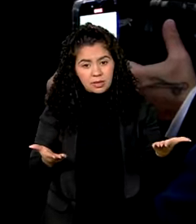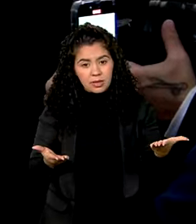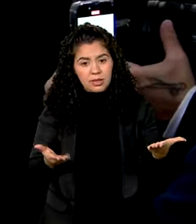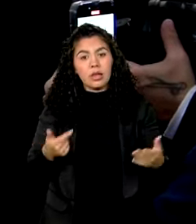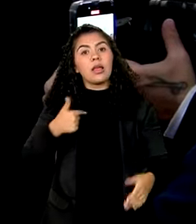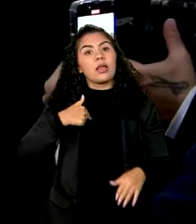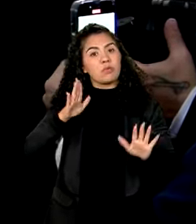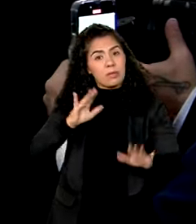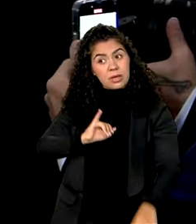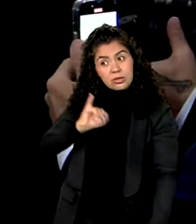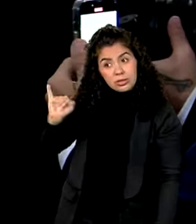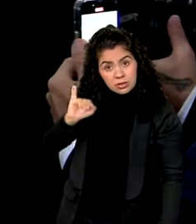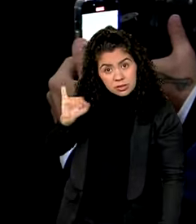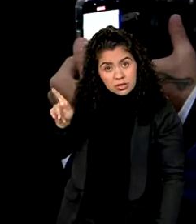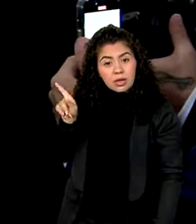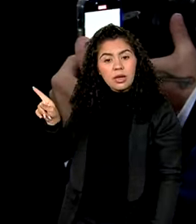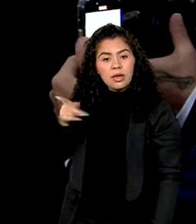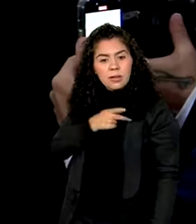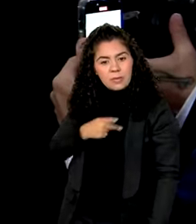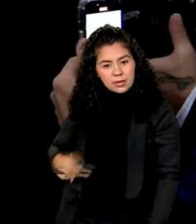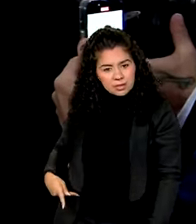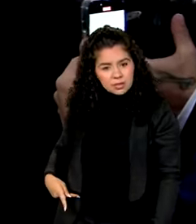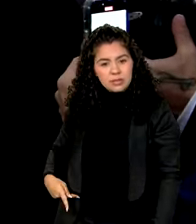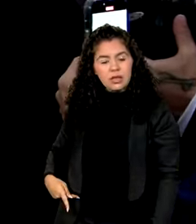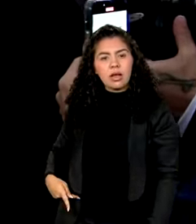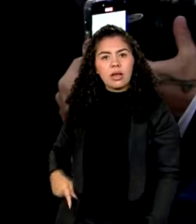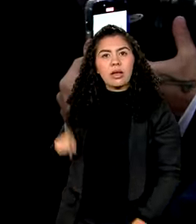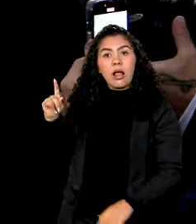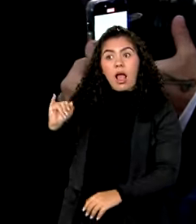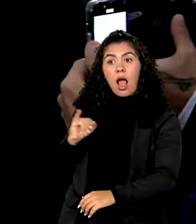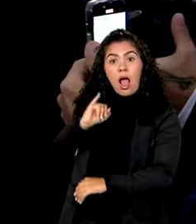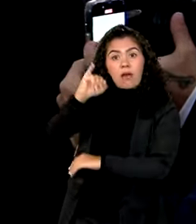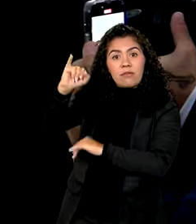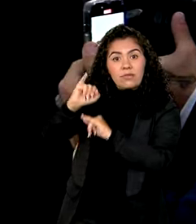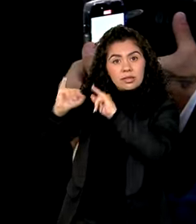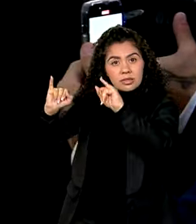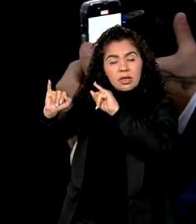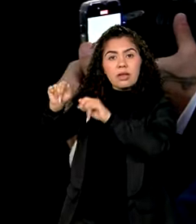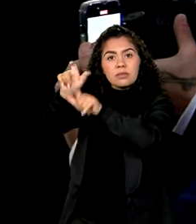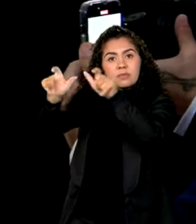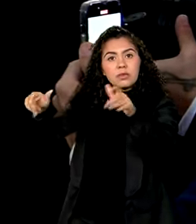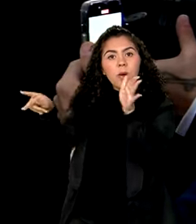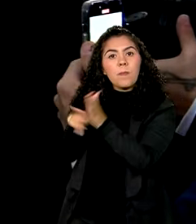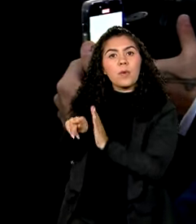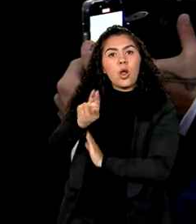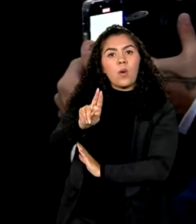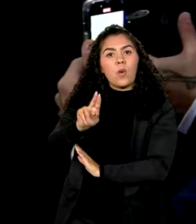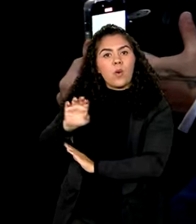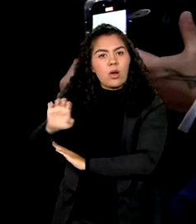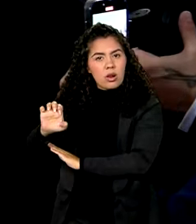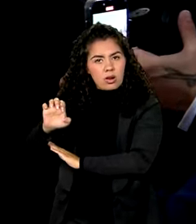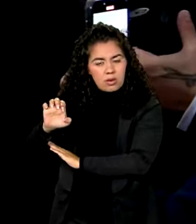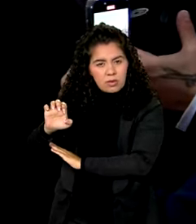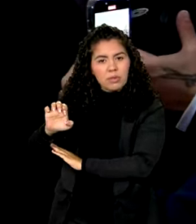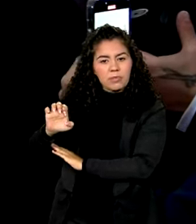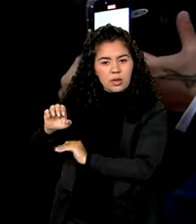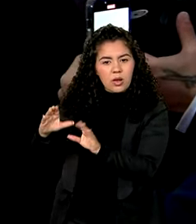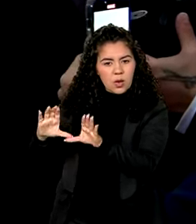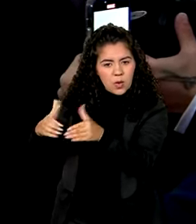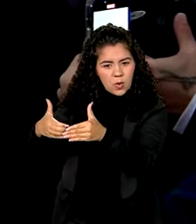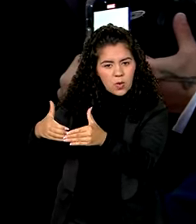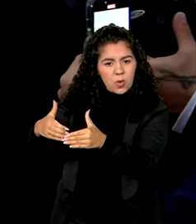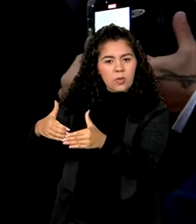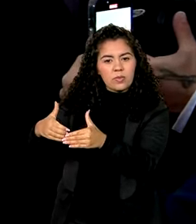presidente Mattarella para avisar aos companheiros da União Europeia. Eu chiesto ao companheiro Mattarella